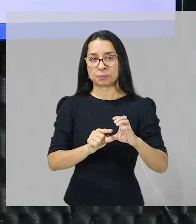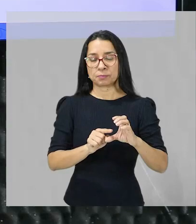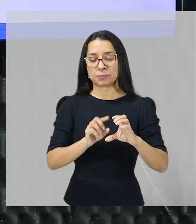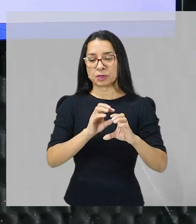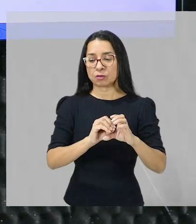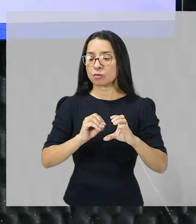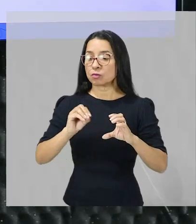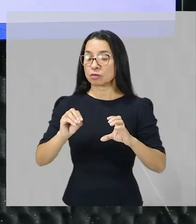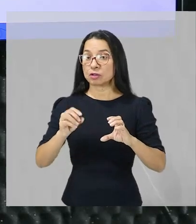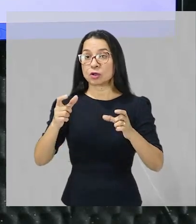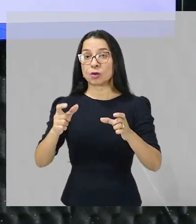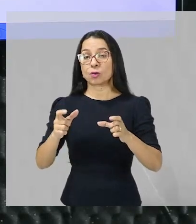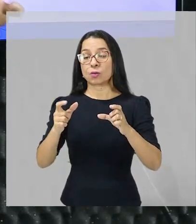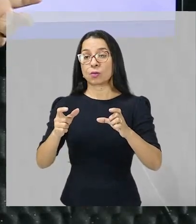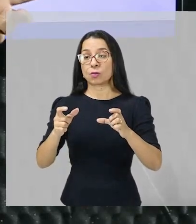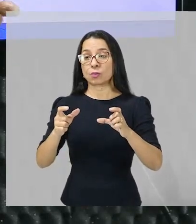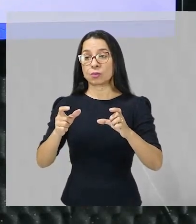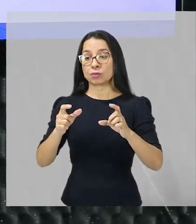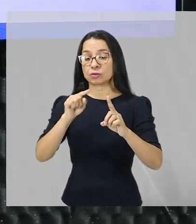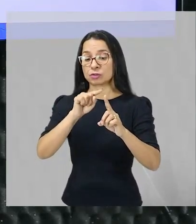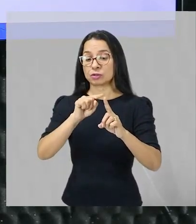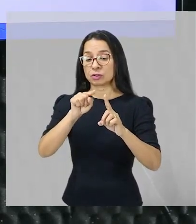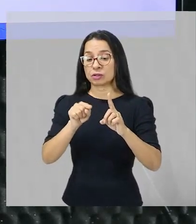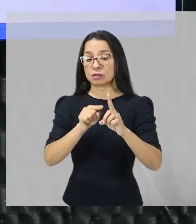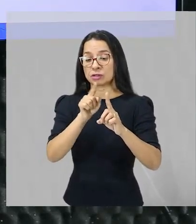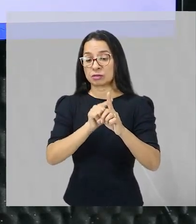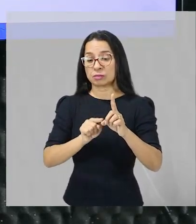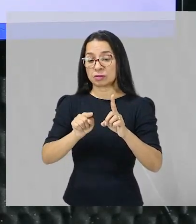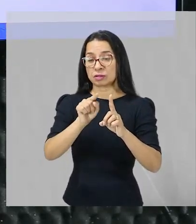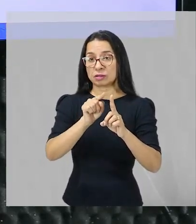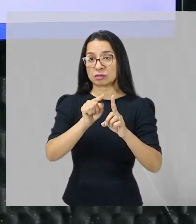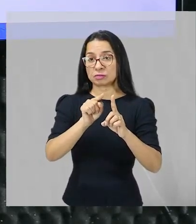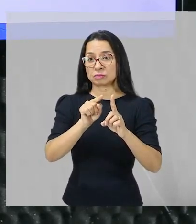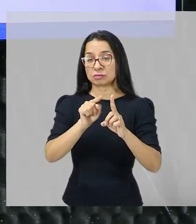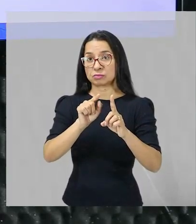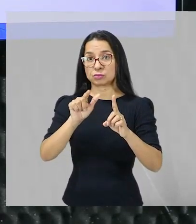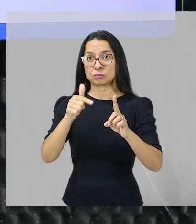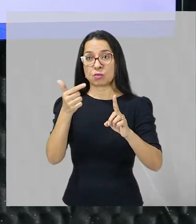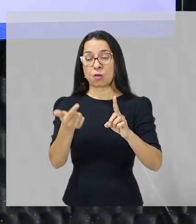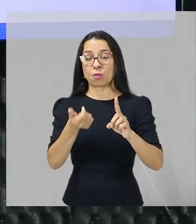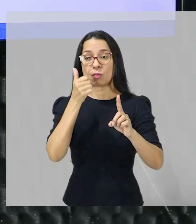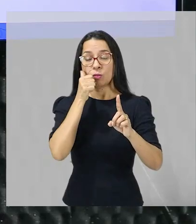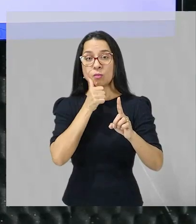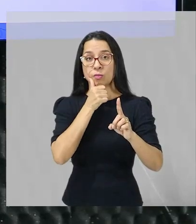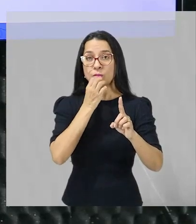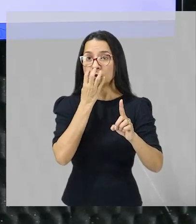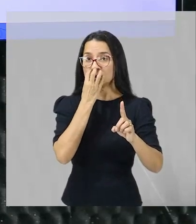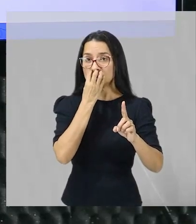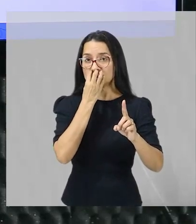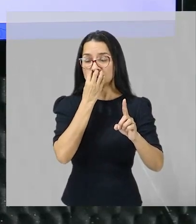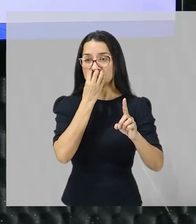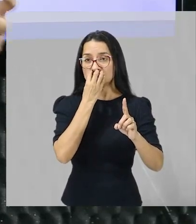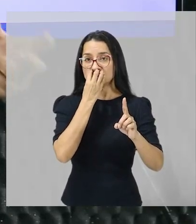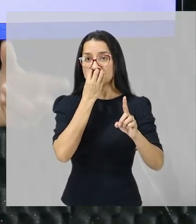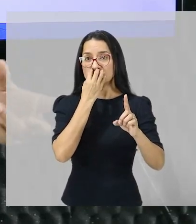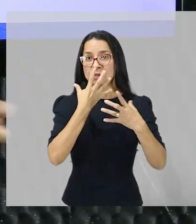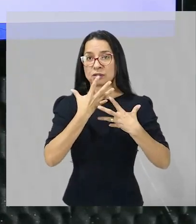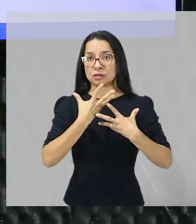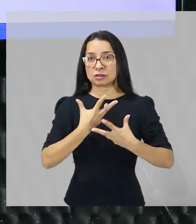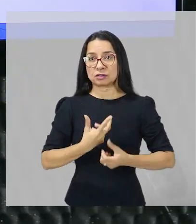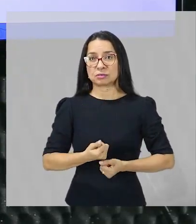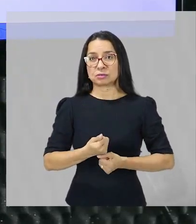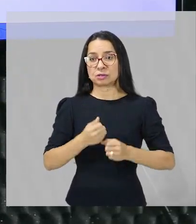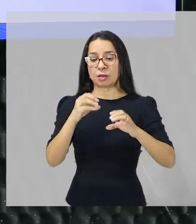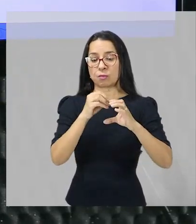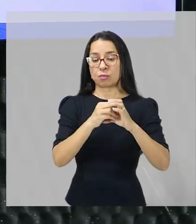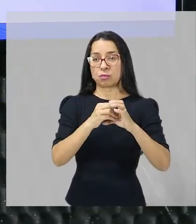colocado aonde? Na barriga de aluguel de uma outra cadela. Ou seja, a outra cadela ela recebe